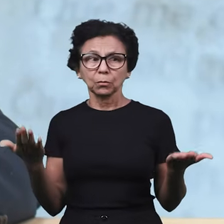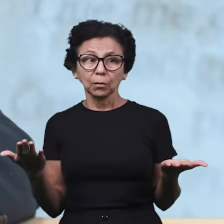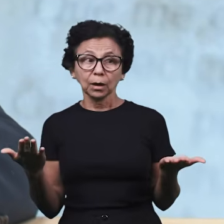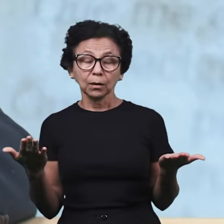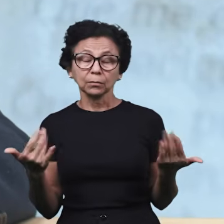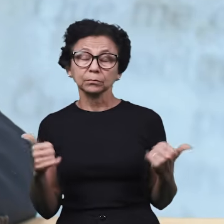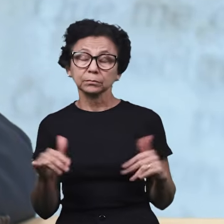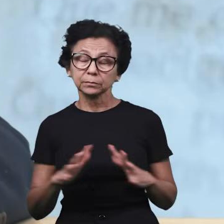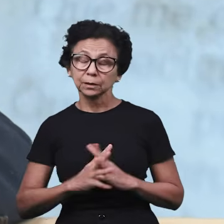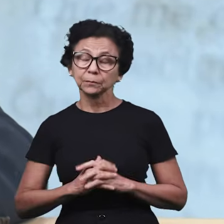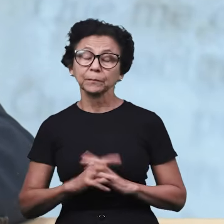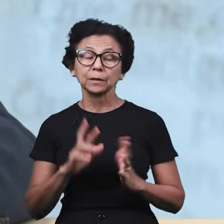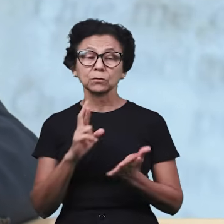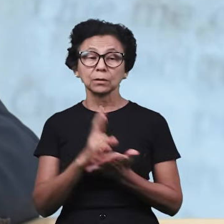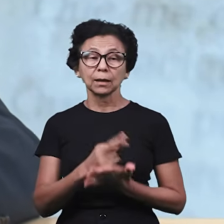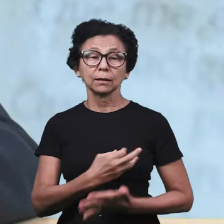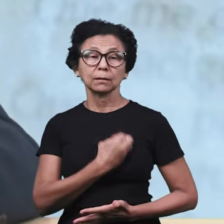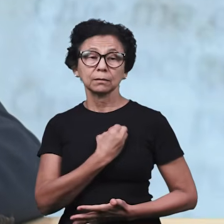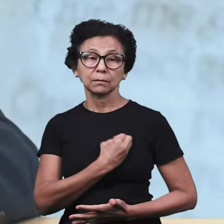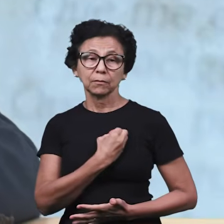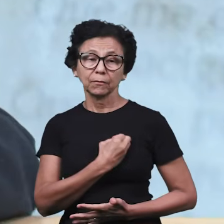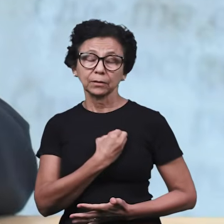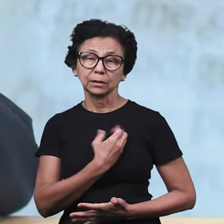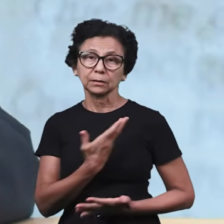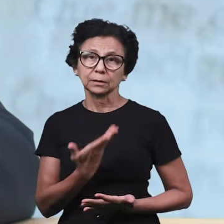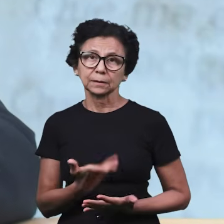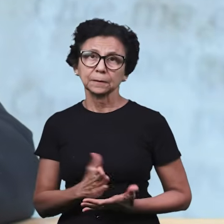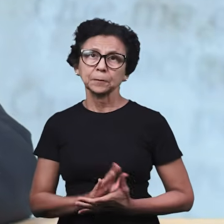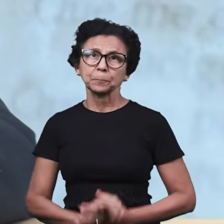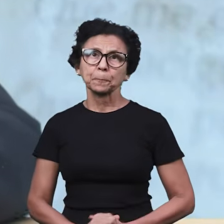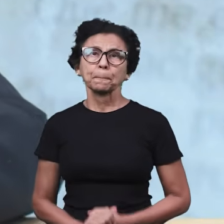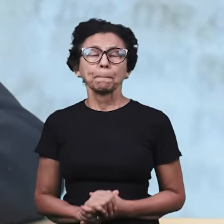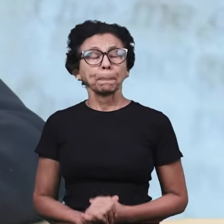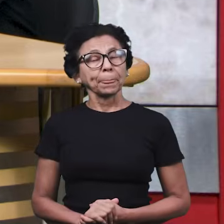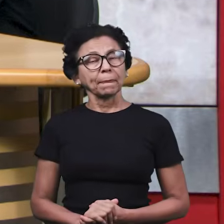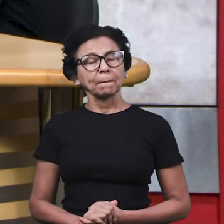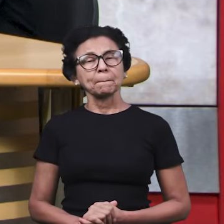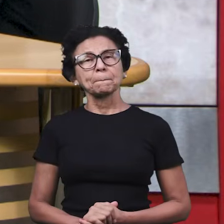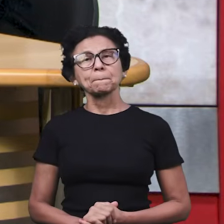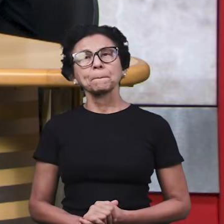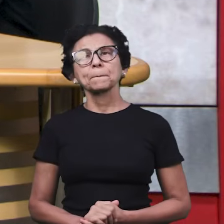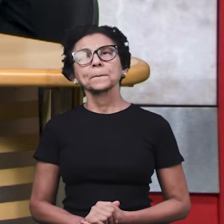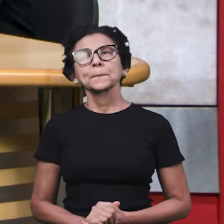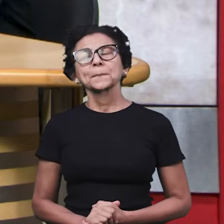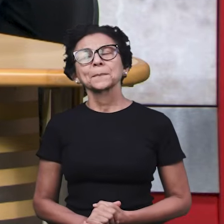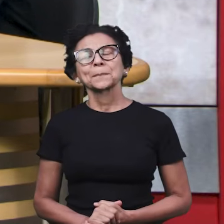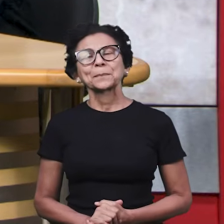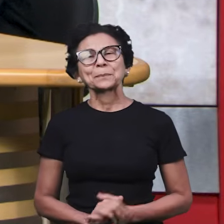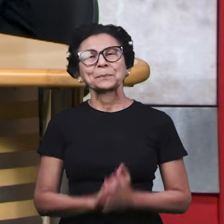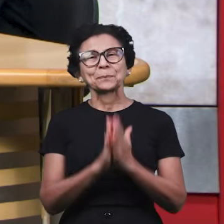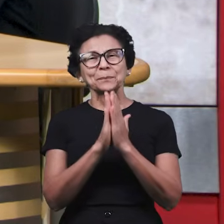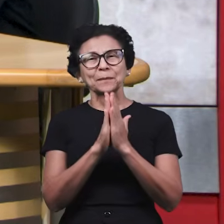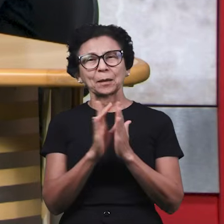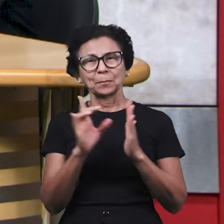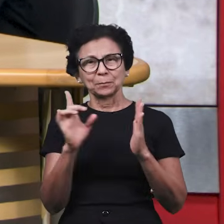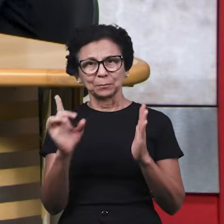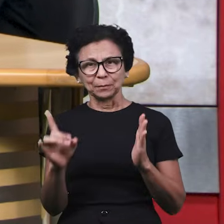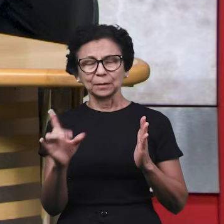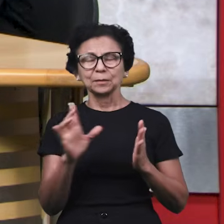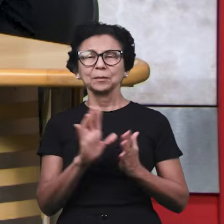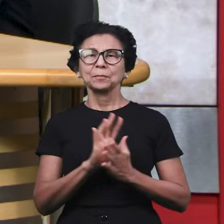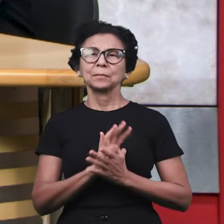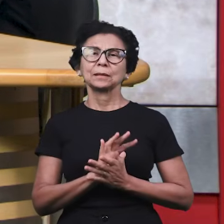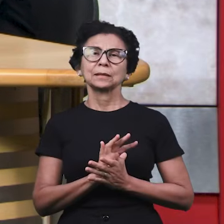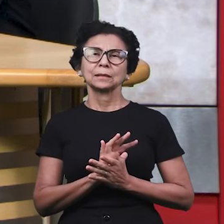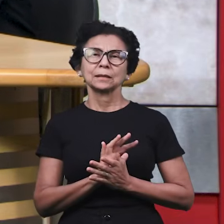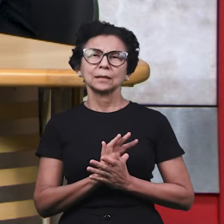um texto que nos mostre exatamente essa questão dos sentidos de opiniões, não é isso? Perfeito. A Bíblia, como nós falamos no início, ela é